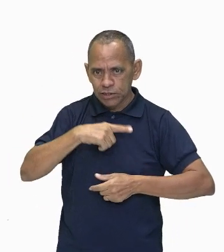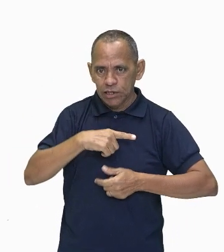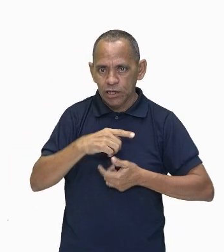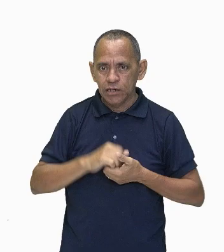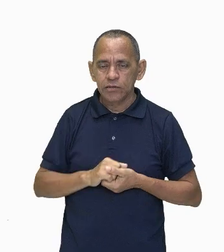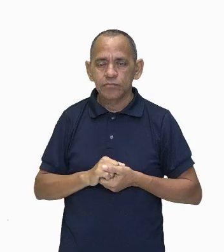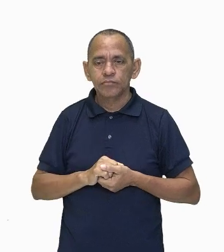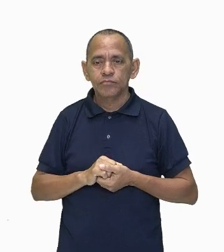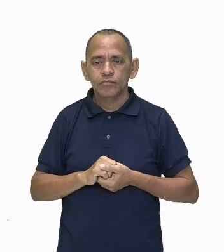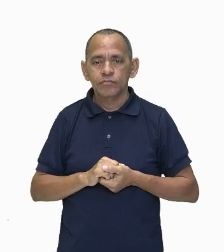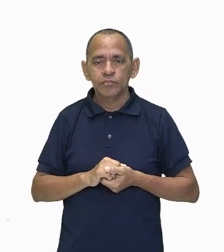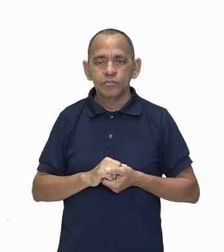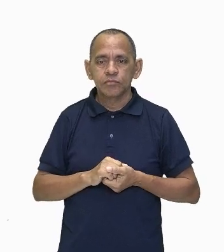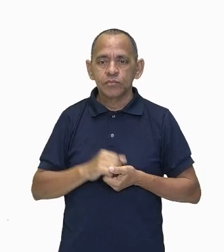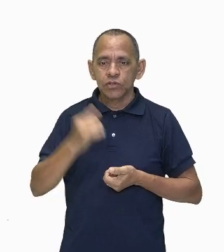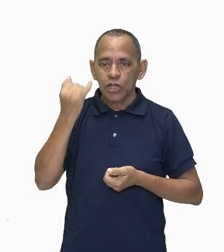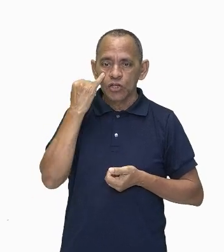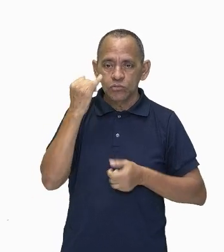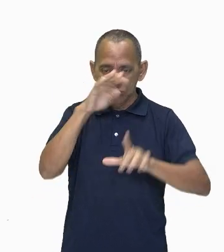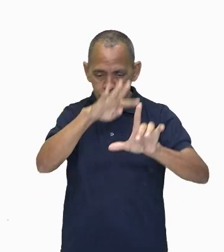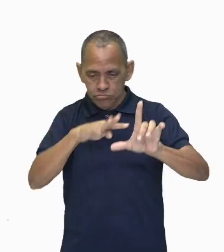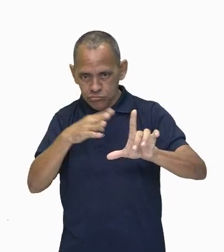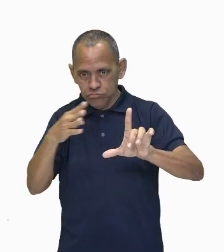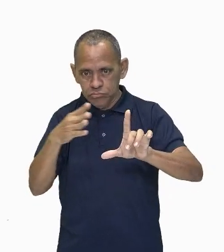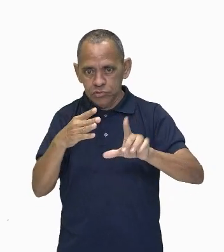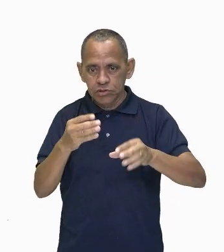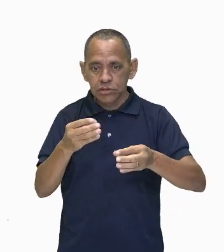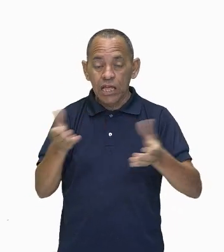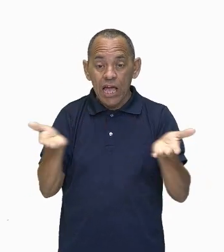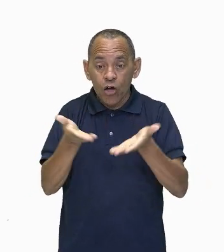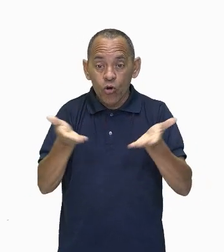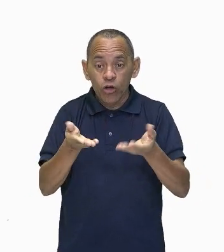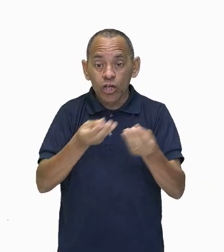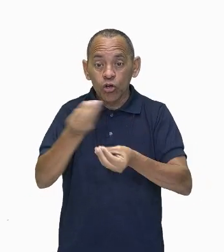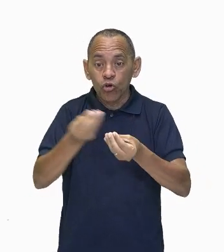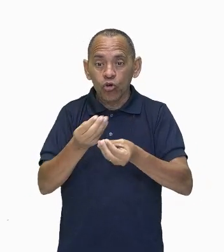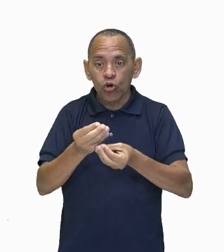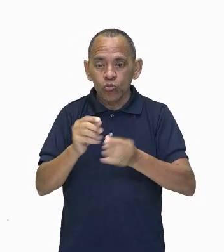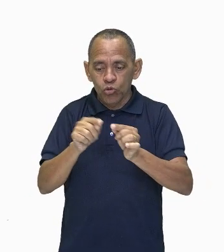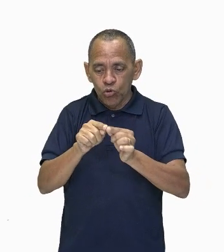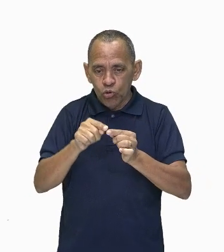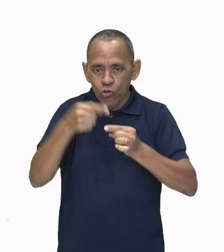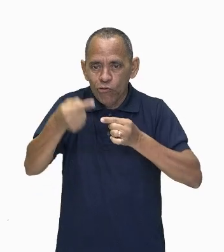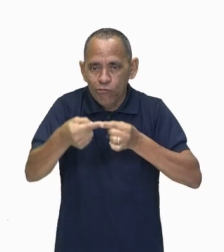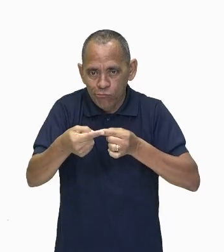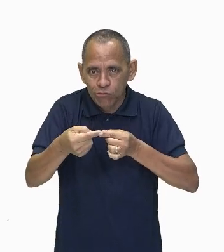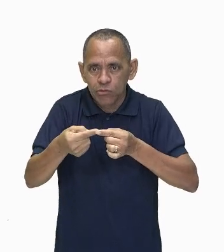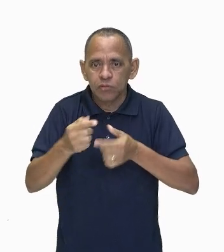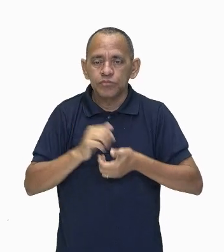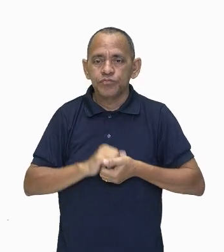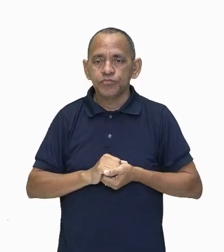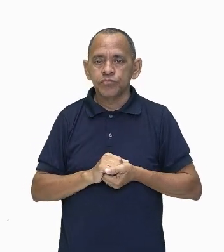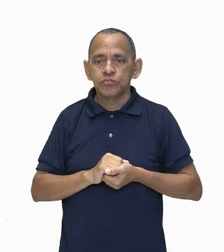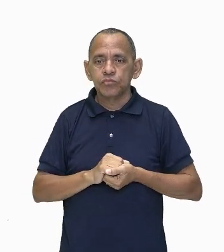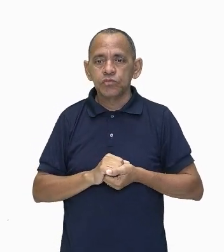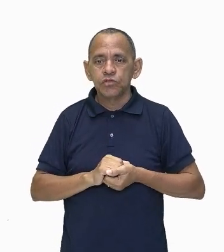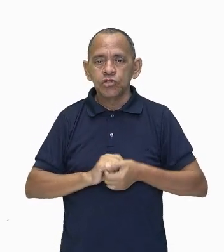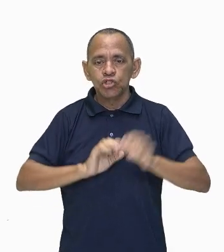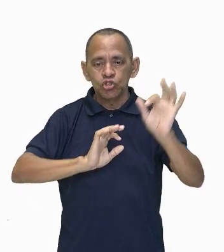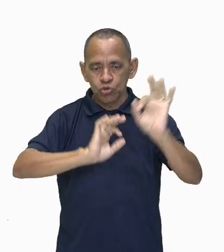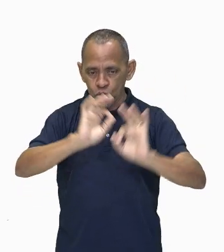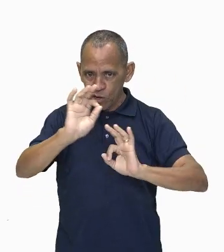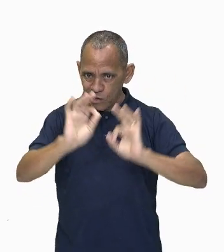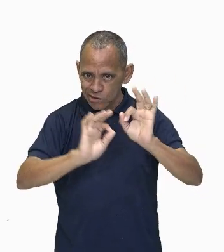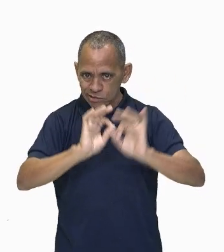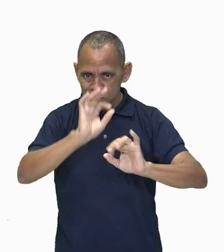claro com as informações de uma tabela, vamos partir, então, para o gráfico. Então, a gente vai construir juntos aqui um gráfico para